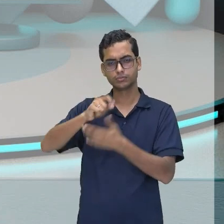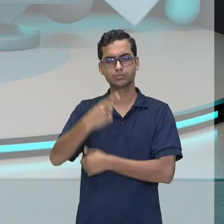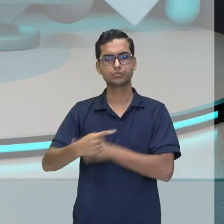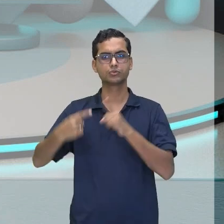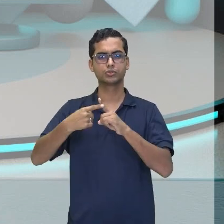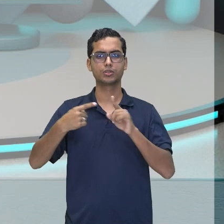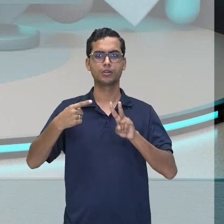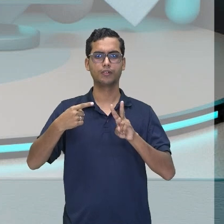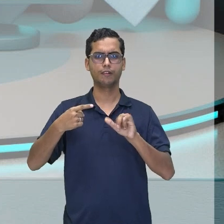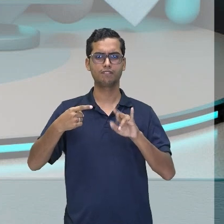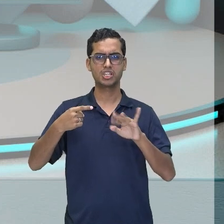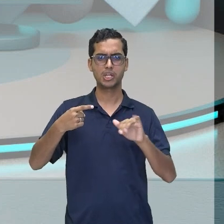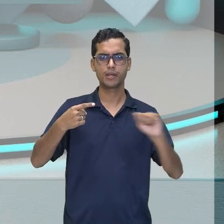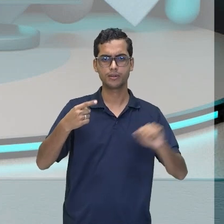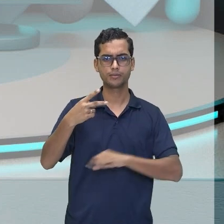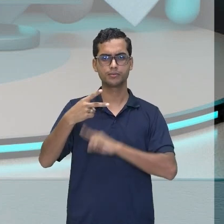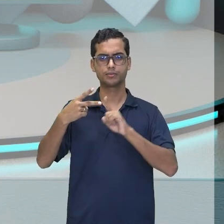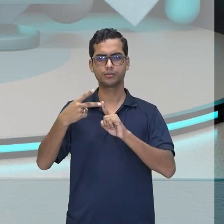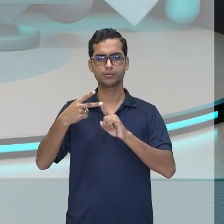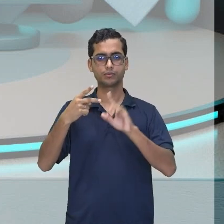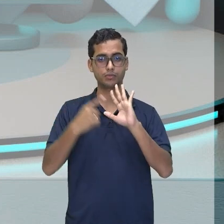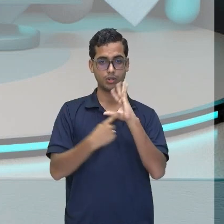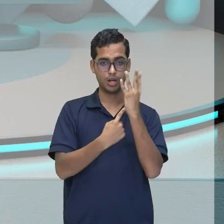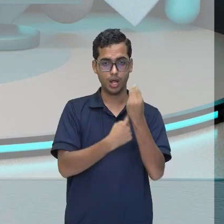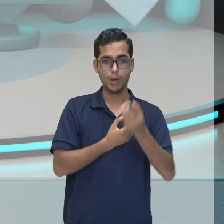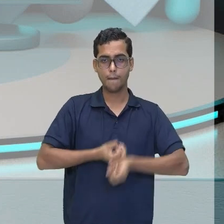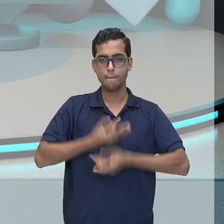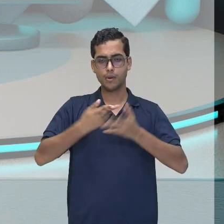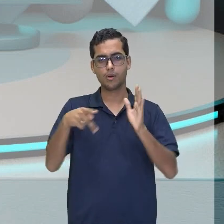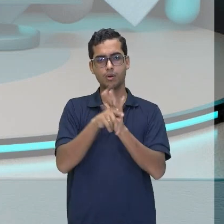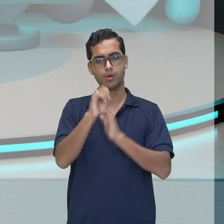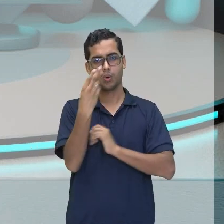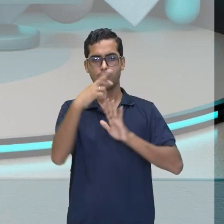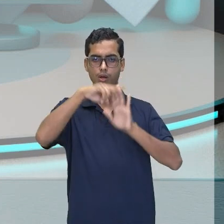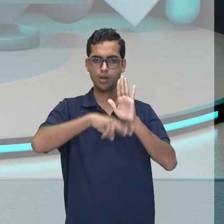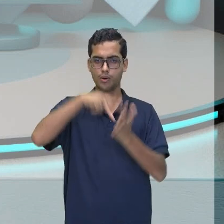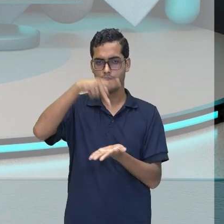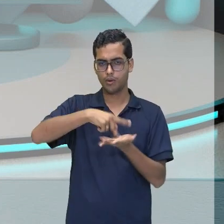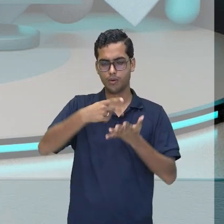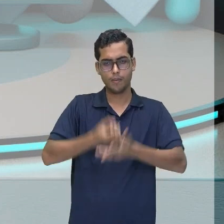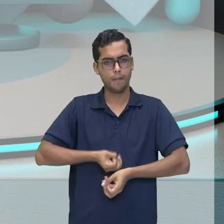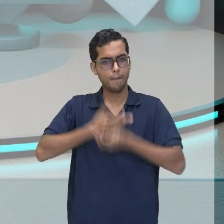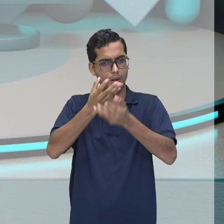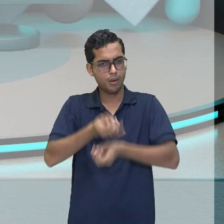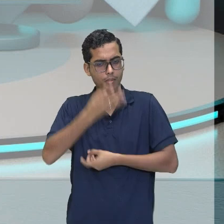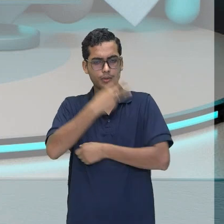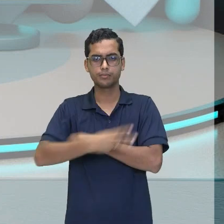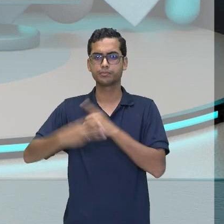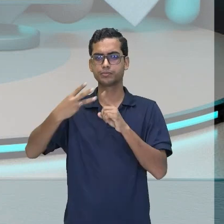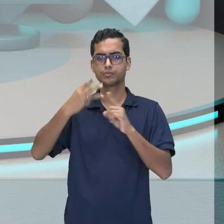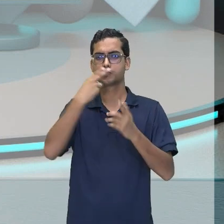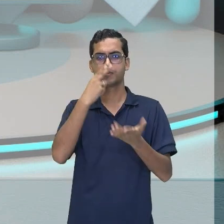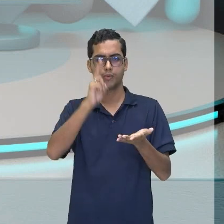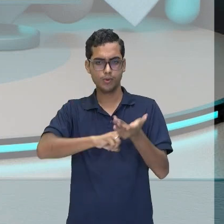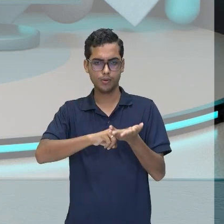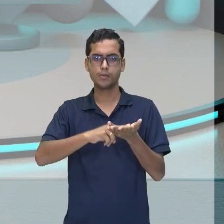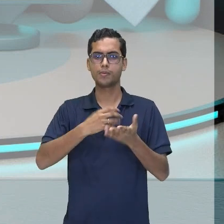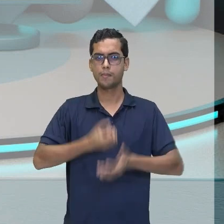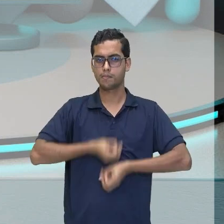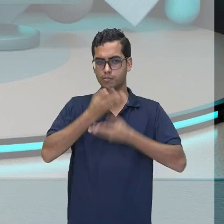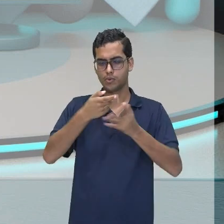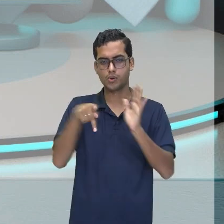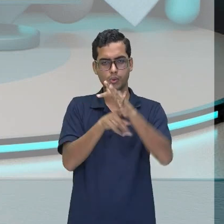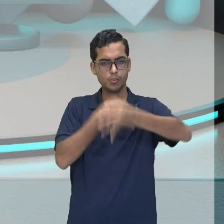Vieira Defendido, Arte Poética ou Regras da Verdadeira Poesia, Cartas Poéticas